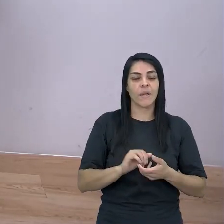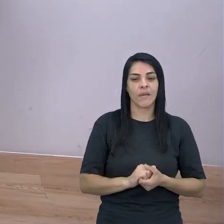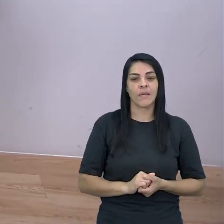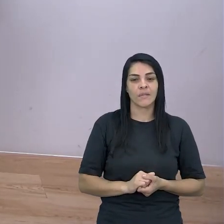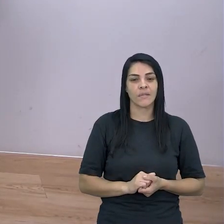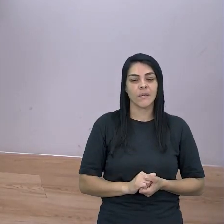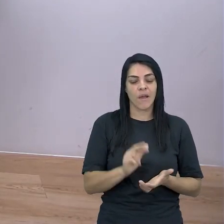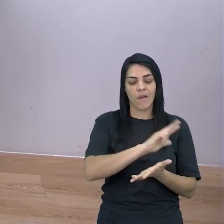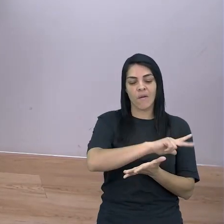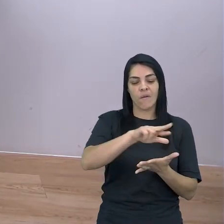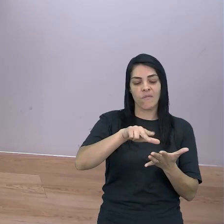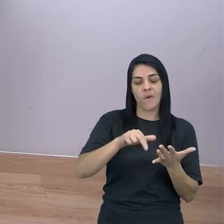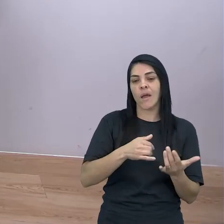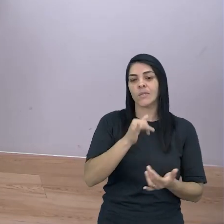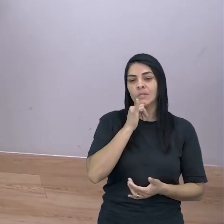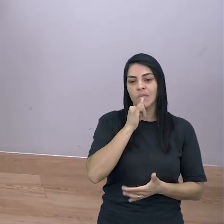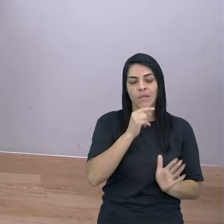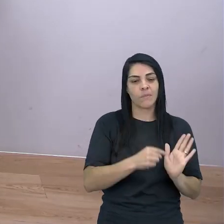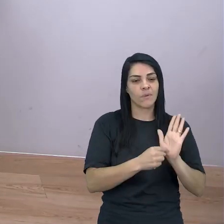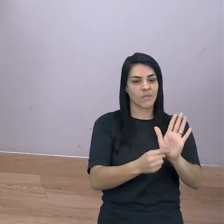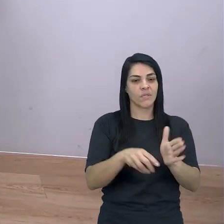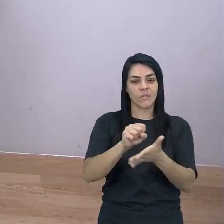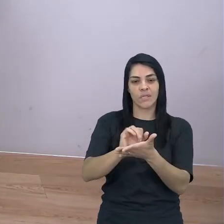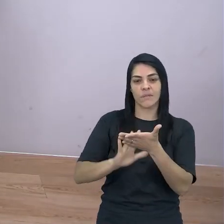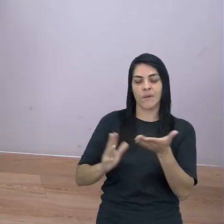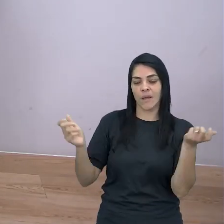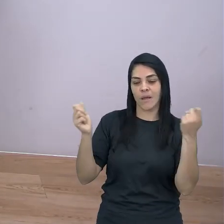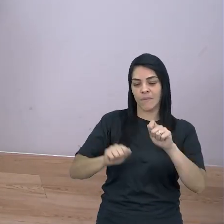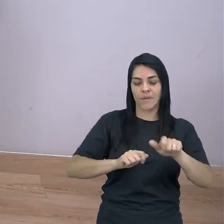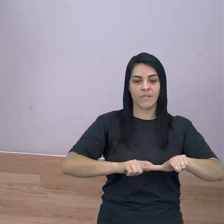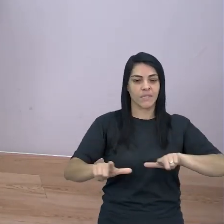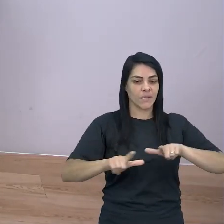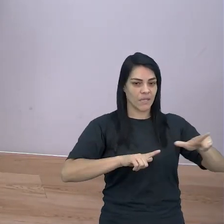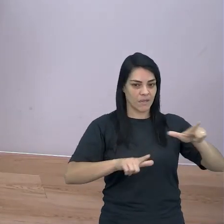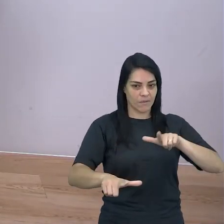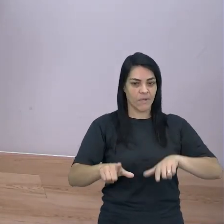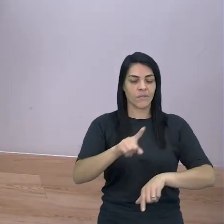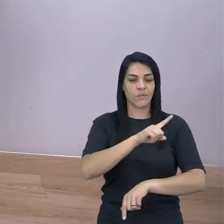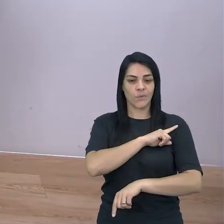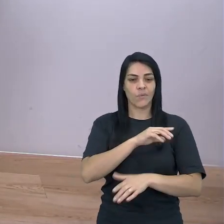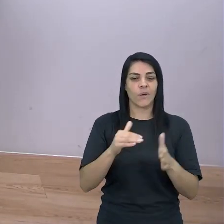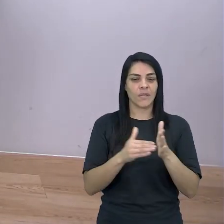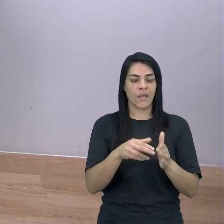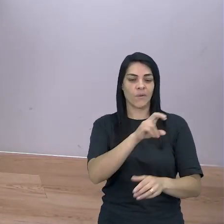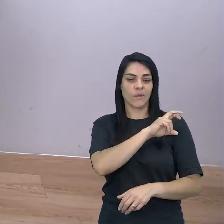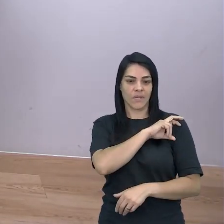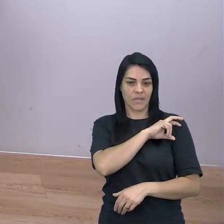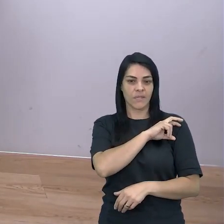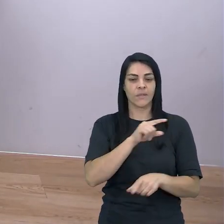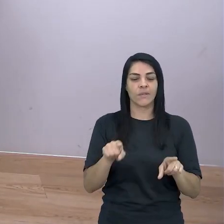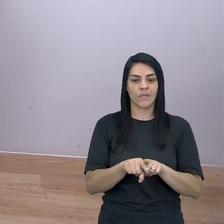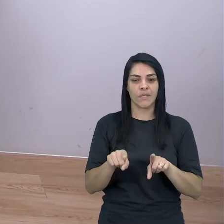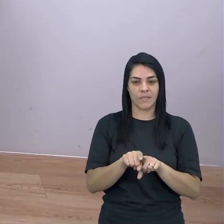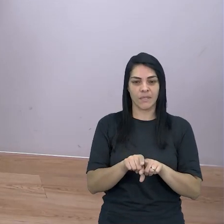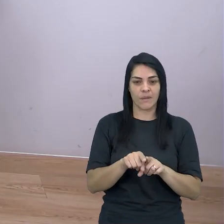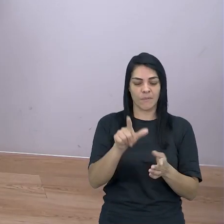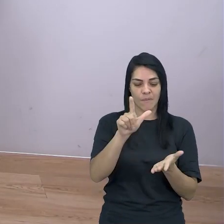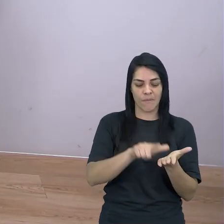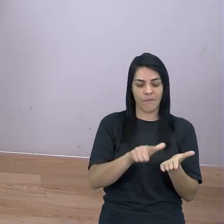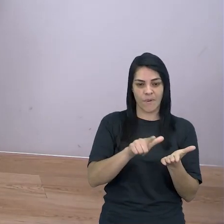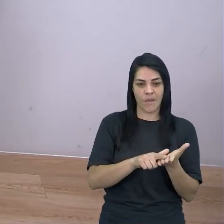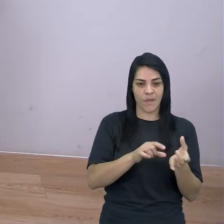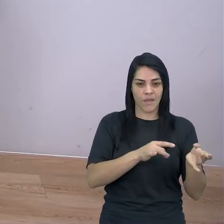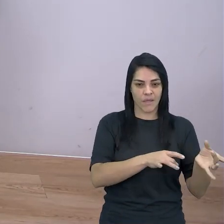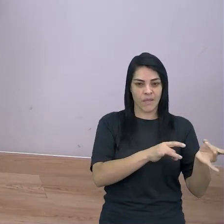gente vários exemplos de atividades que podem ser trabalhadas nos anos iniciais, além de uma ficha técnica aí do Bilby